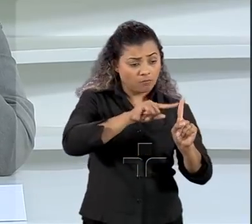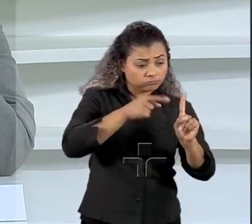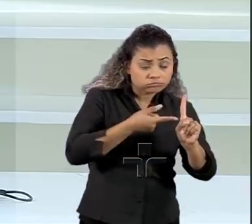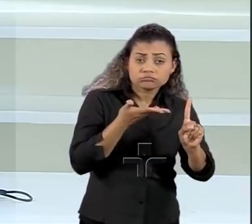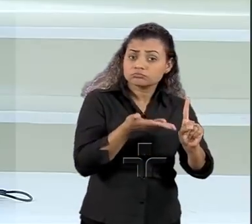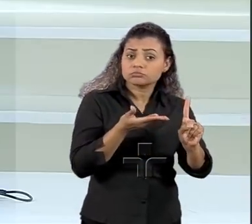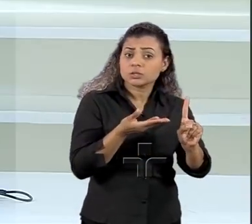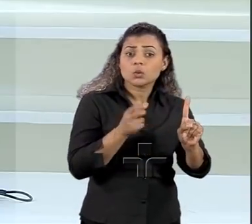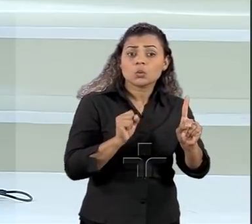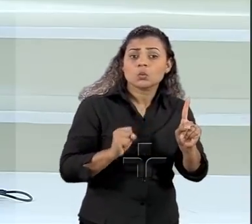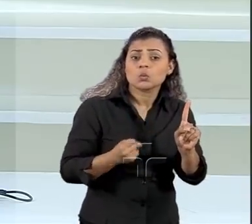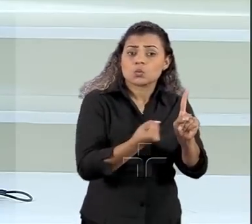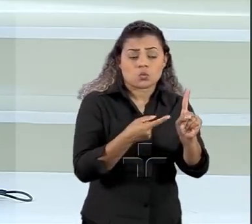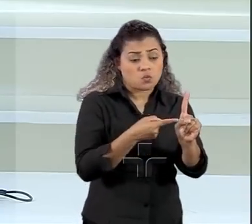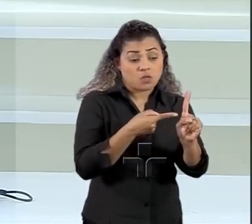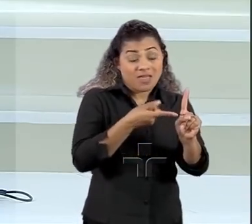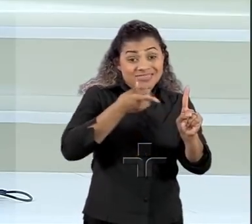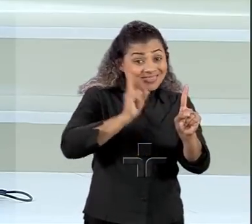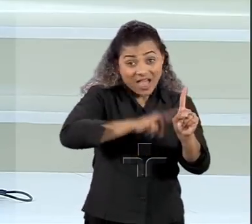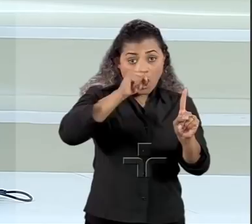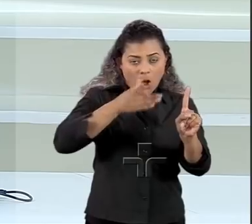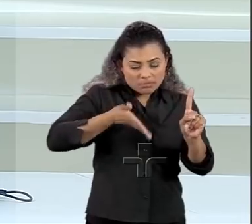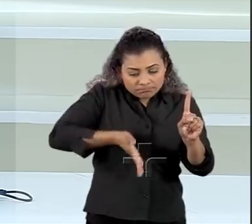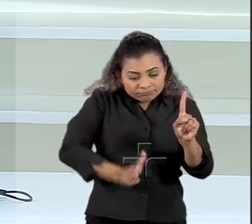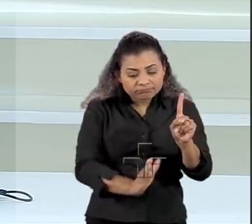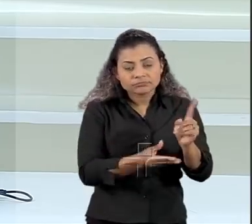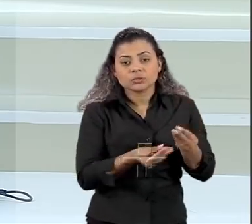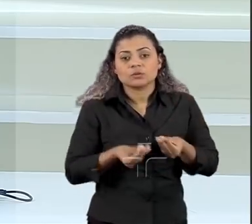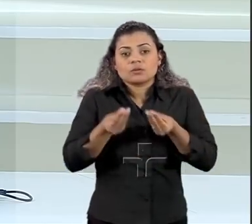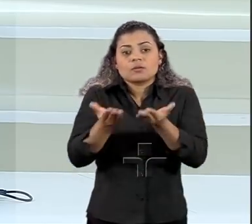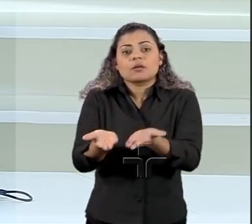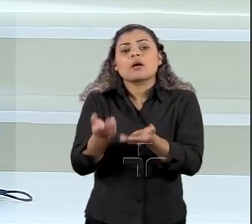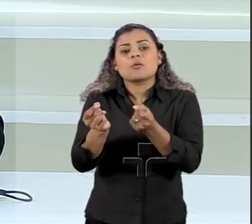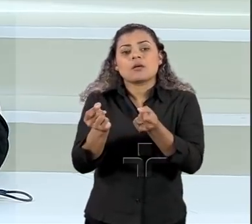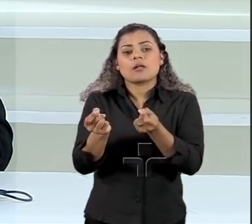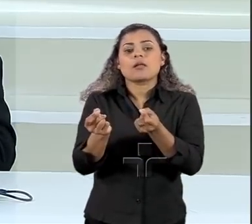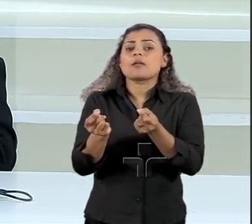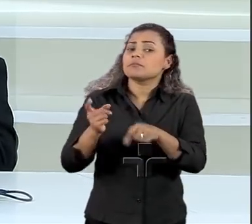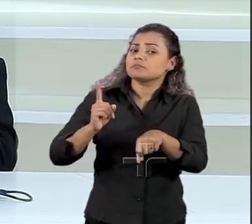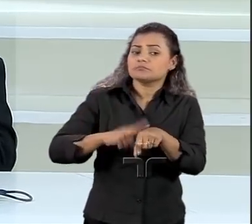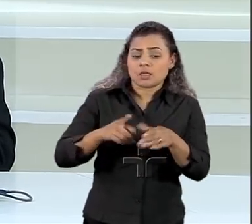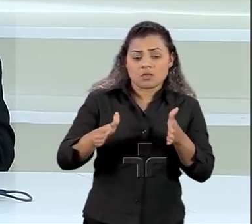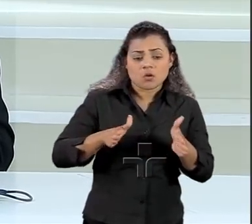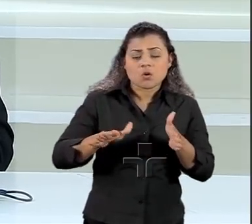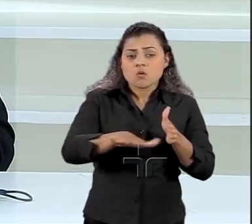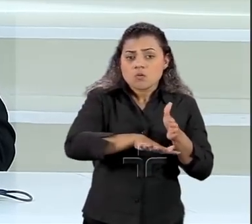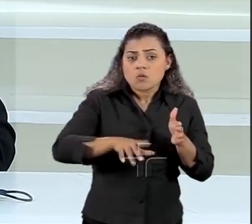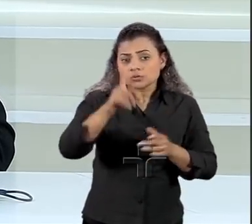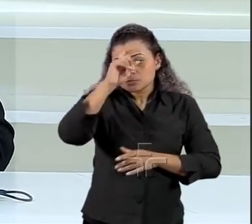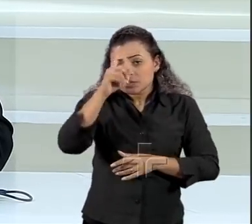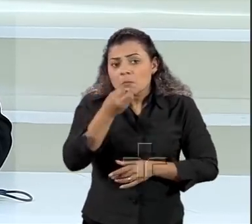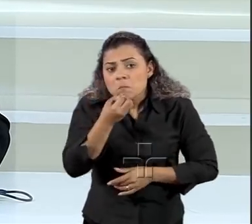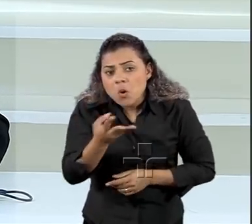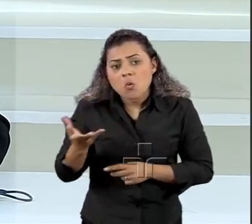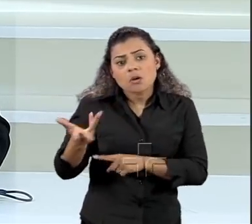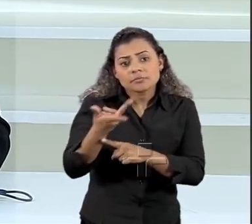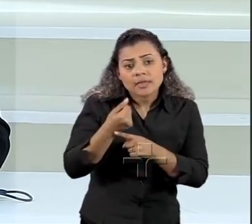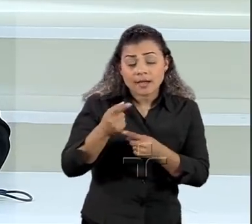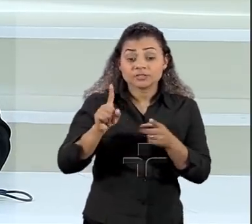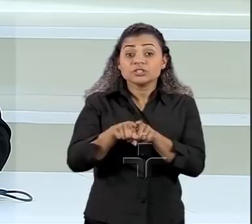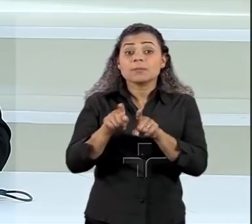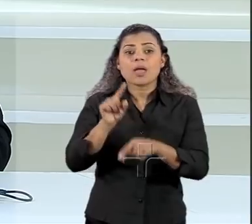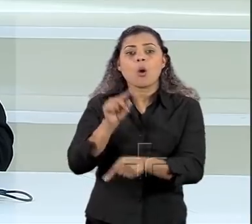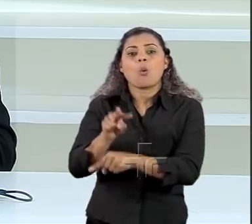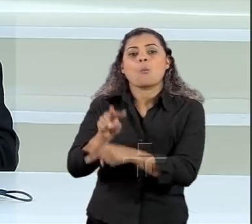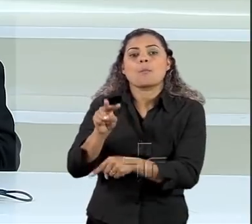ao momento do nascimento dentro da estrutura adequada para isso e, posteriormente, o acompanhamento da primeira